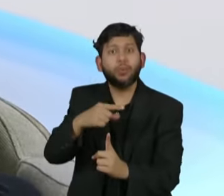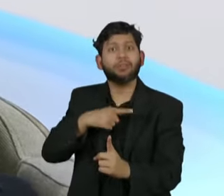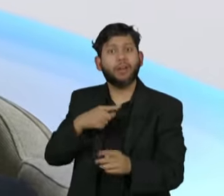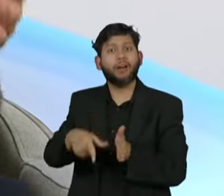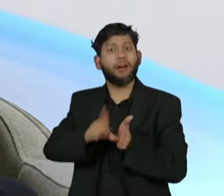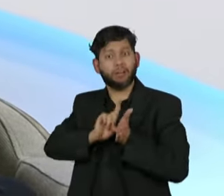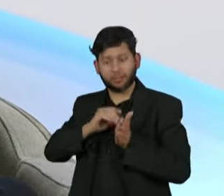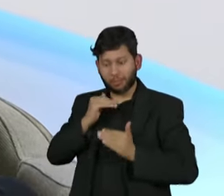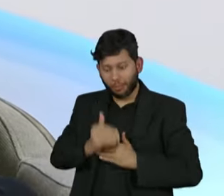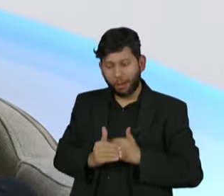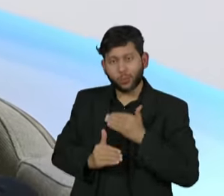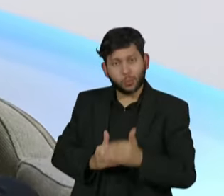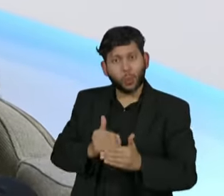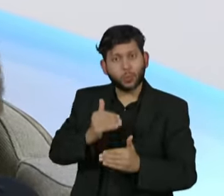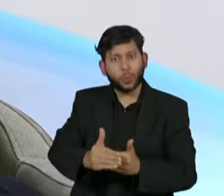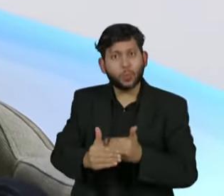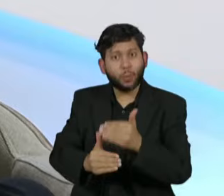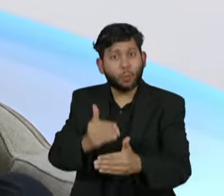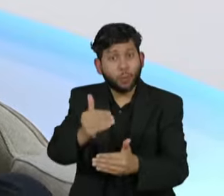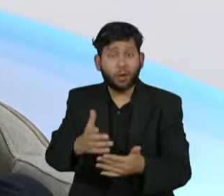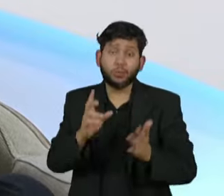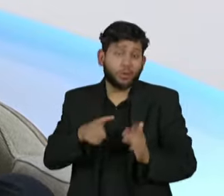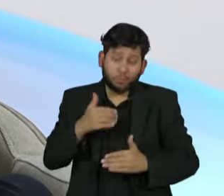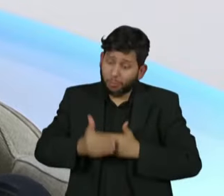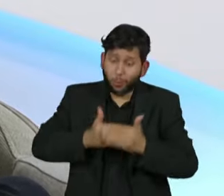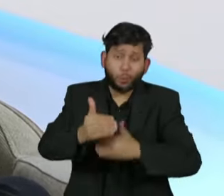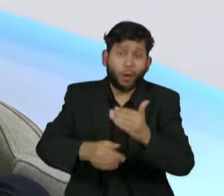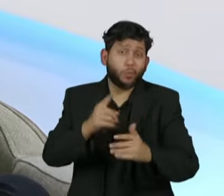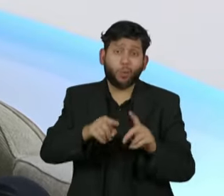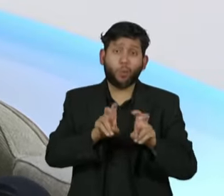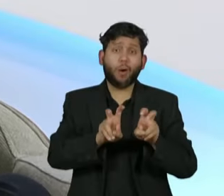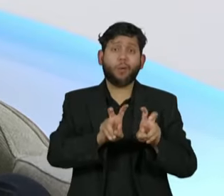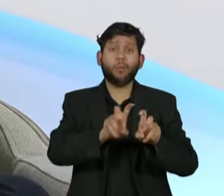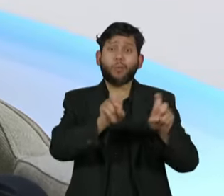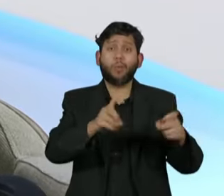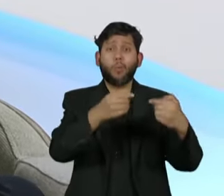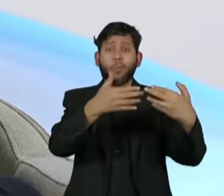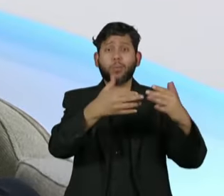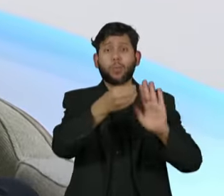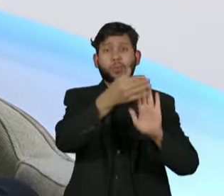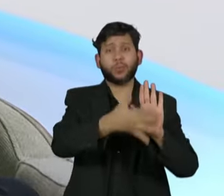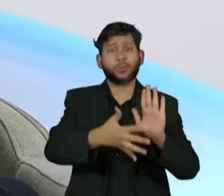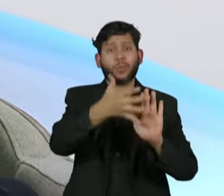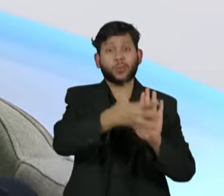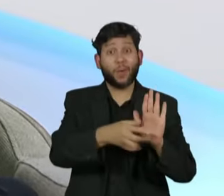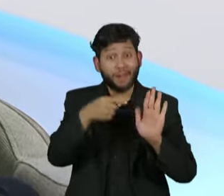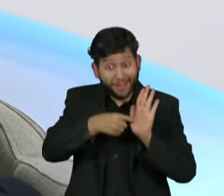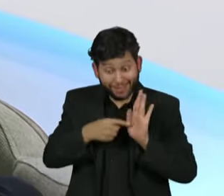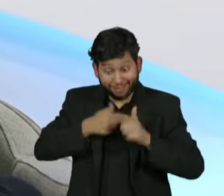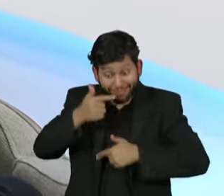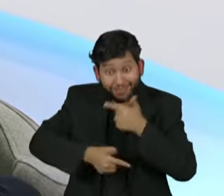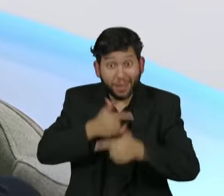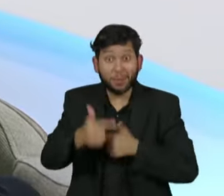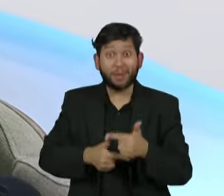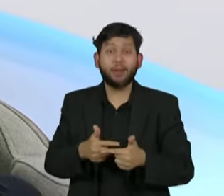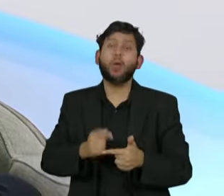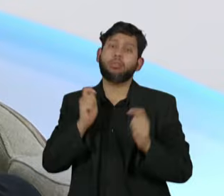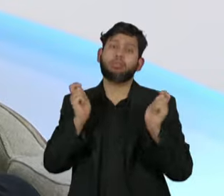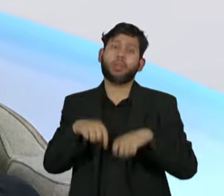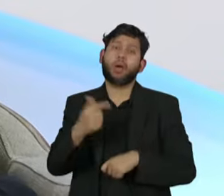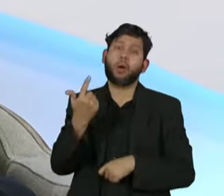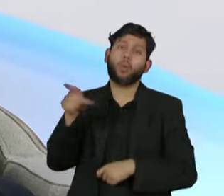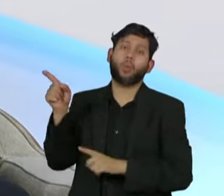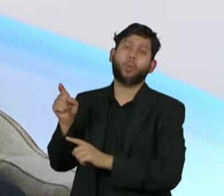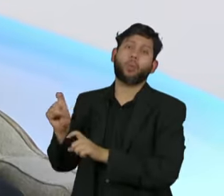codificado isso é um algoritmo todo esse tipo de trabalho corre o risco de ter uma parcela significativa dele sendo